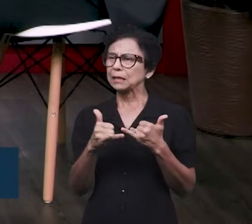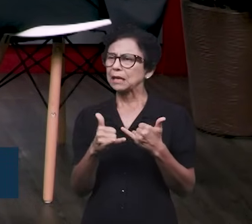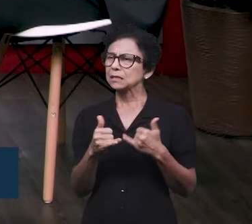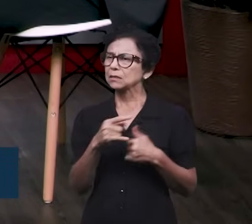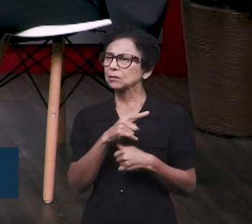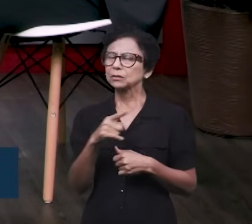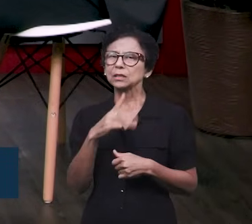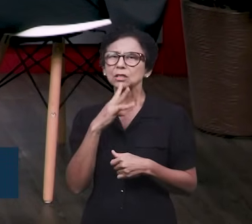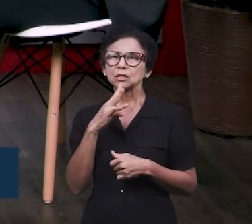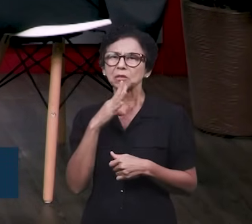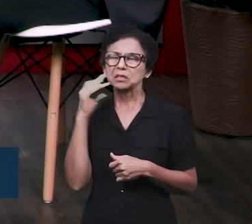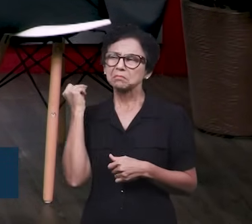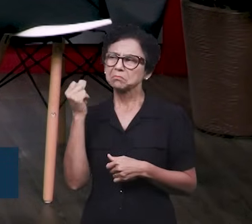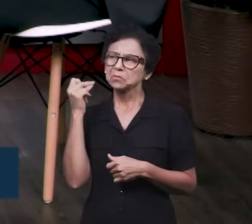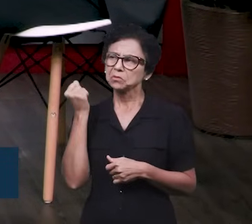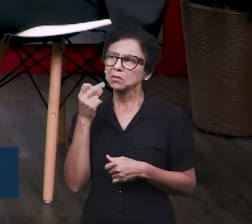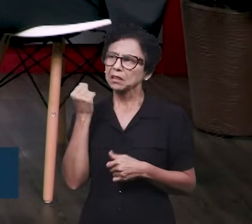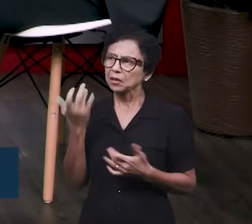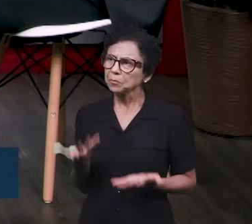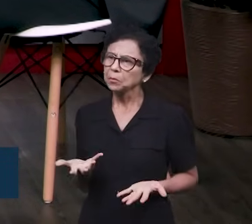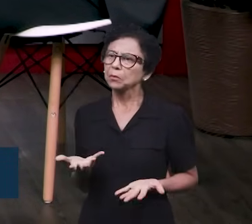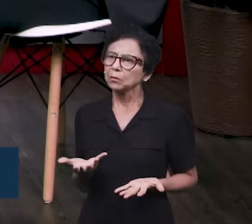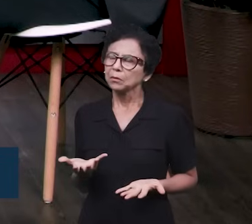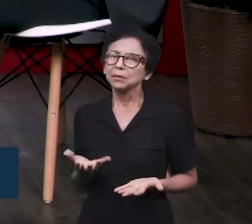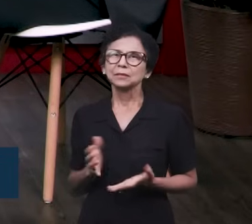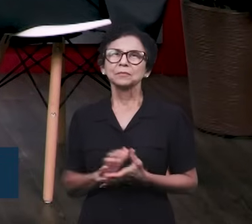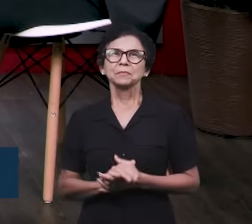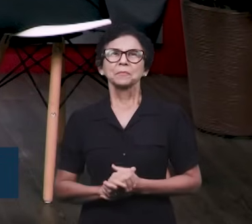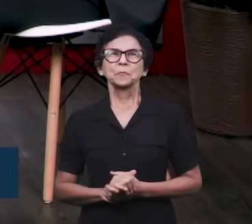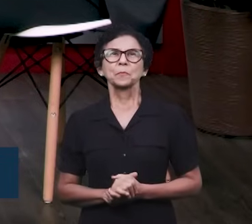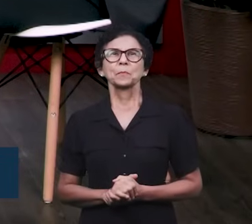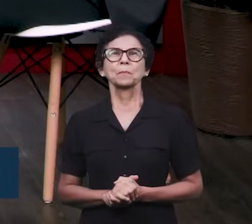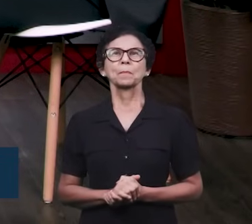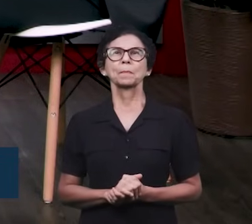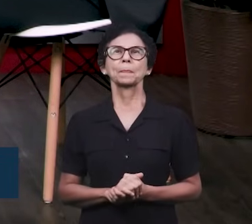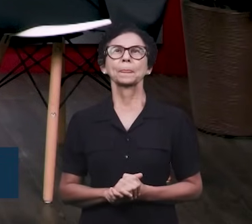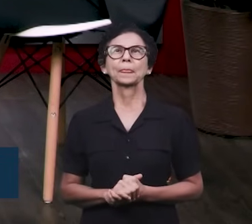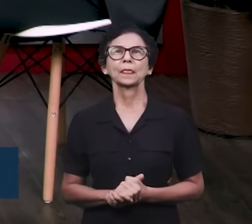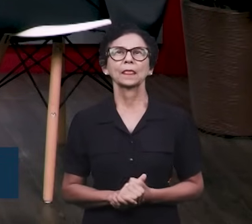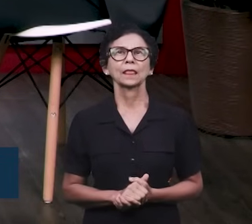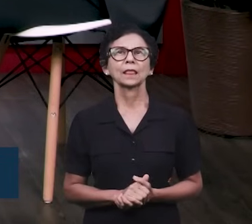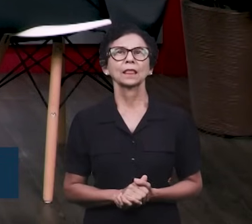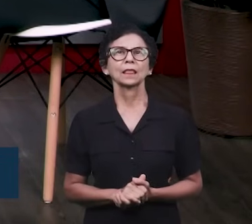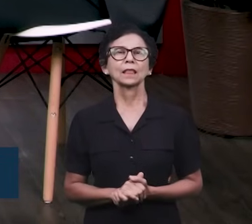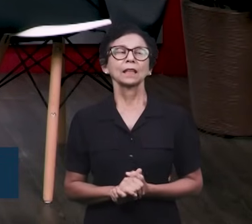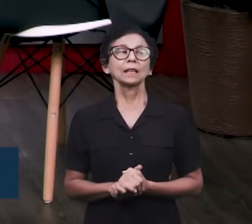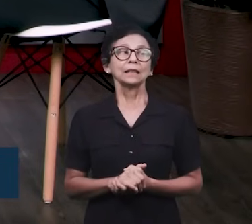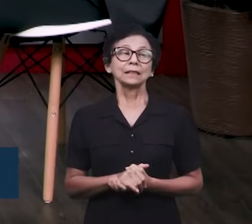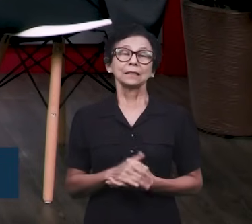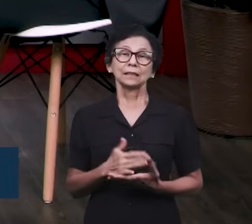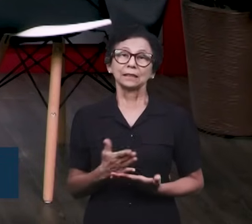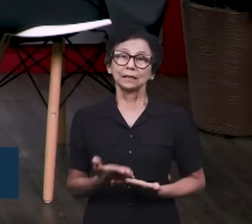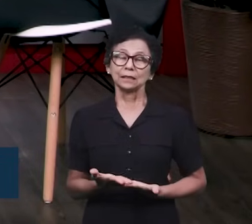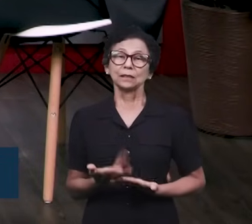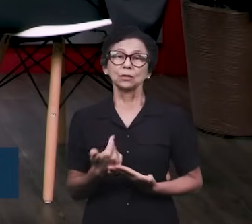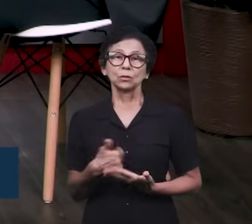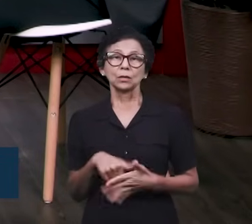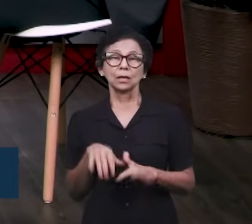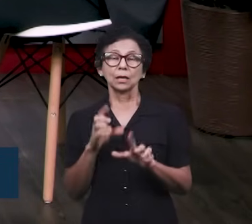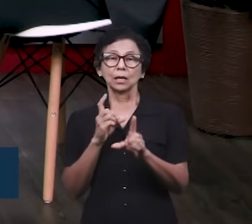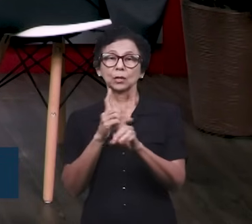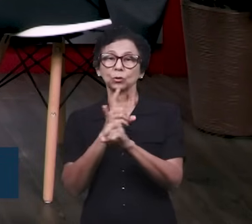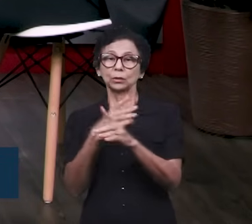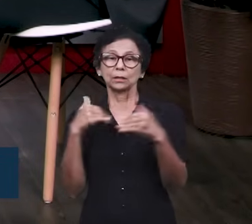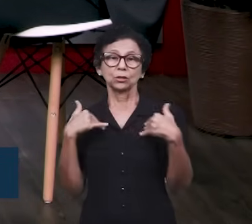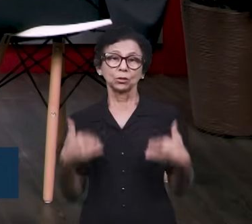interessante, nós vivemos ali a doutrina de corpo. A gente vive isso. A gente vê na prática aquilo que a gente vive